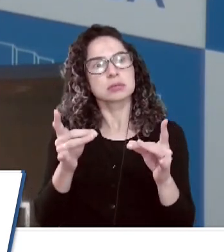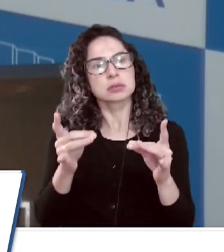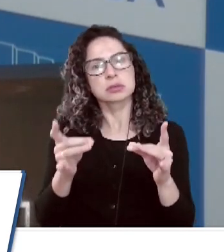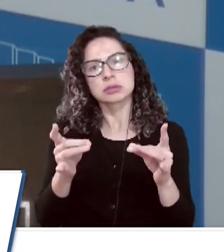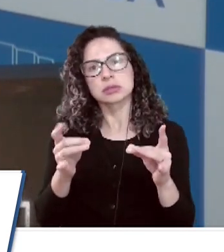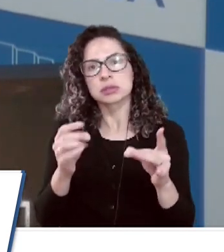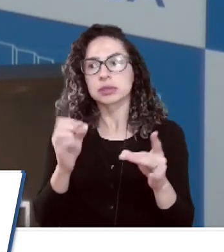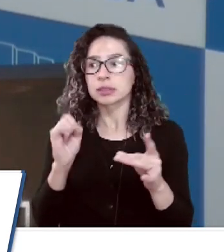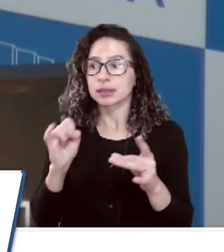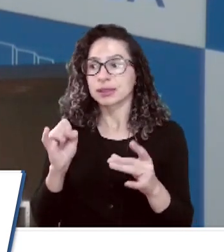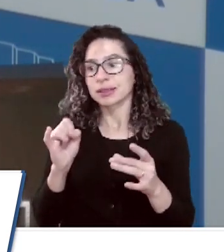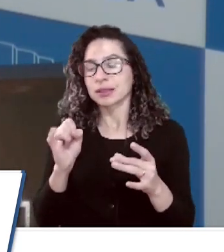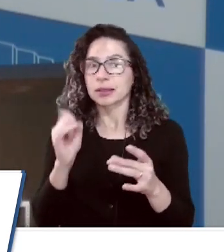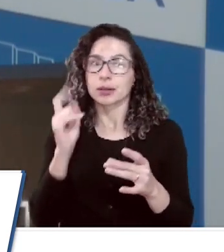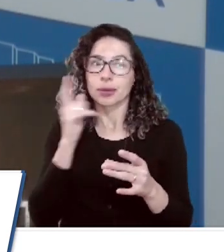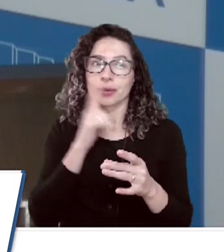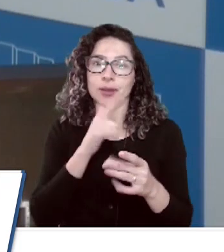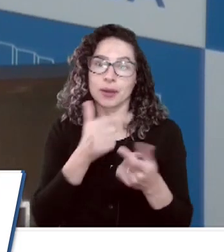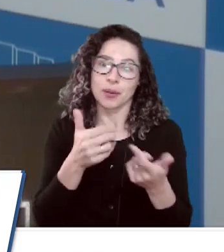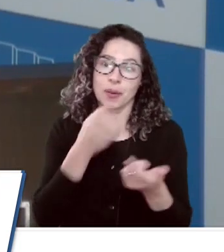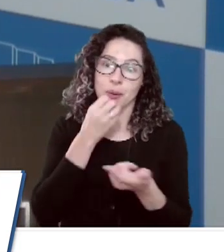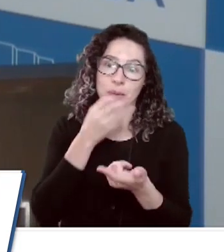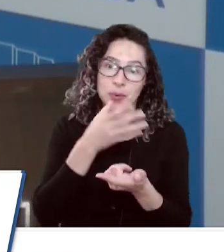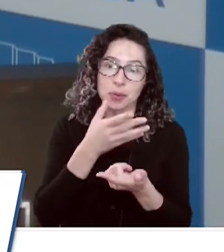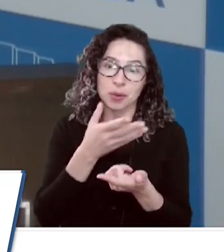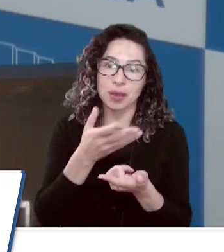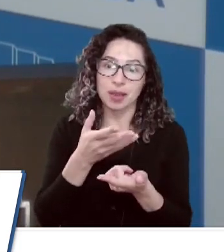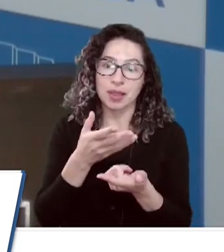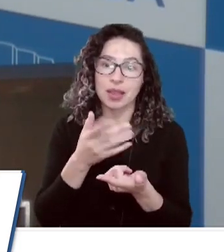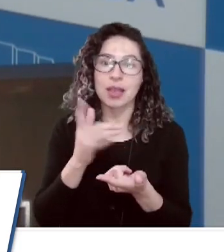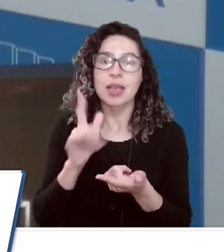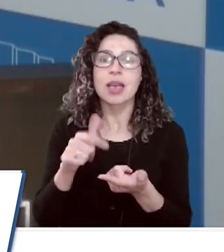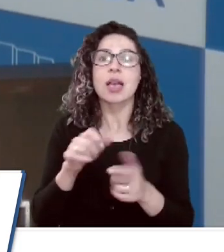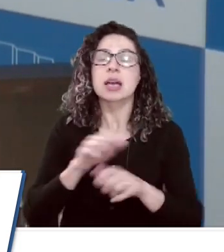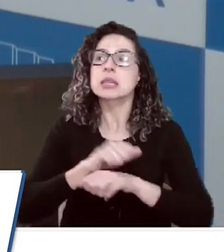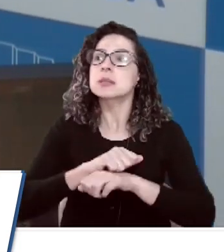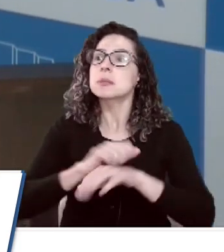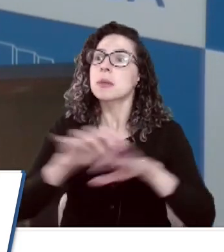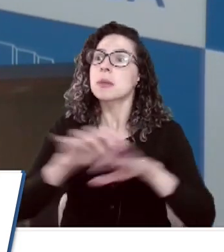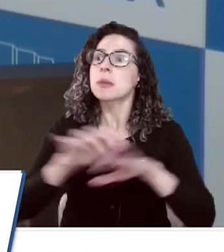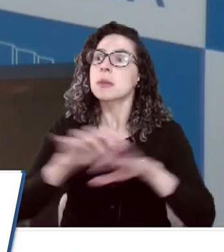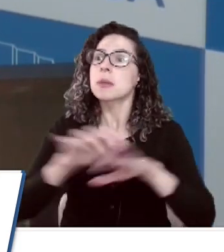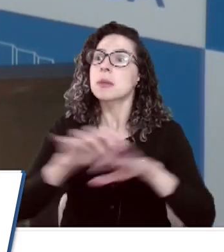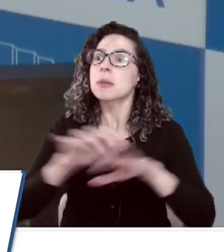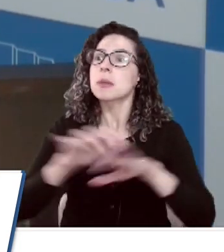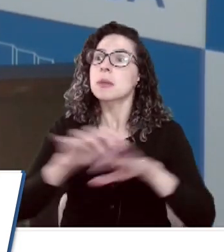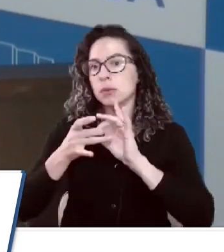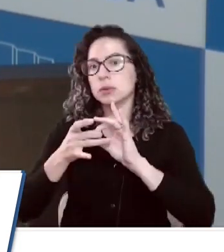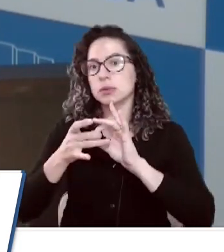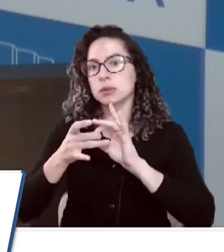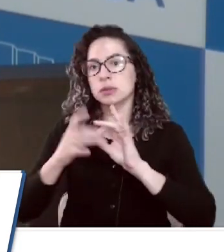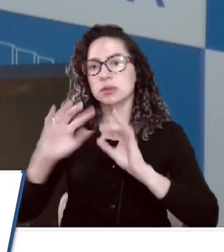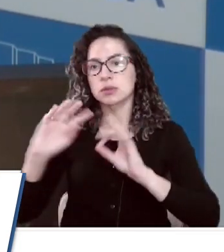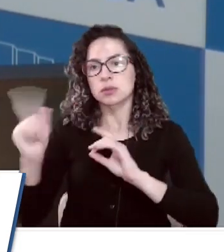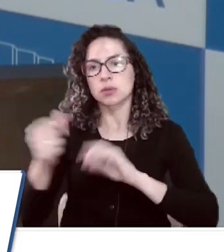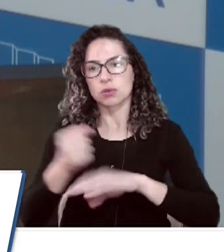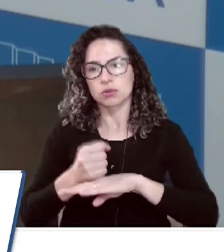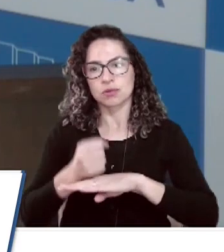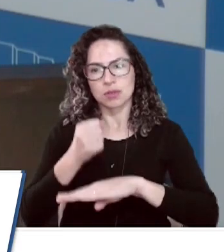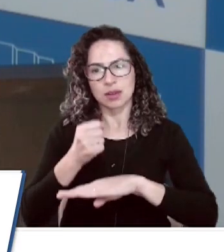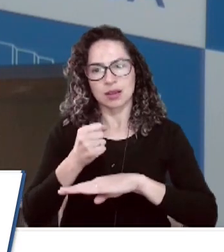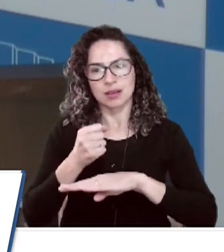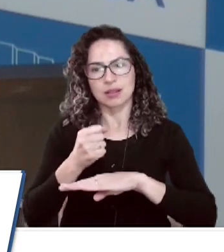pode tirar alguma coisa boa de tudo isso, é a repercussão e a união dos francanos, que